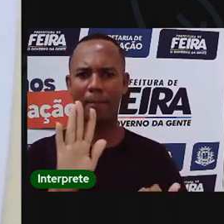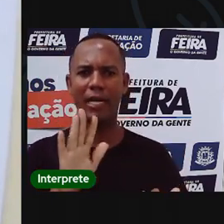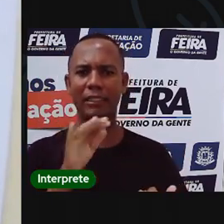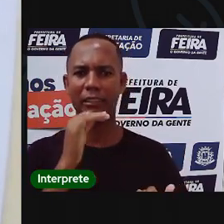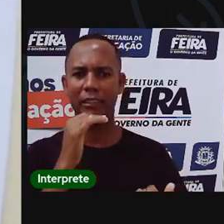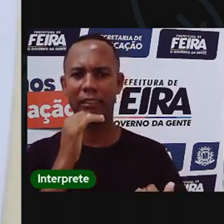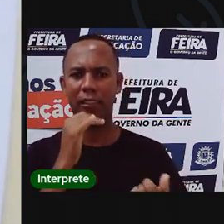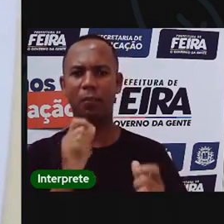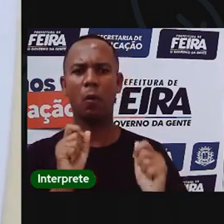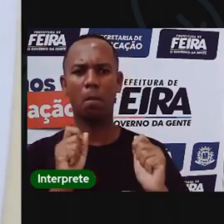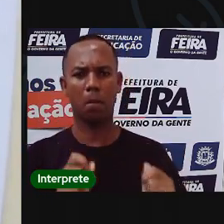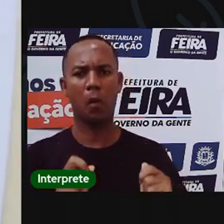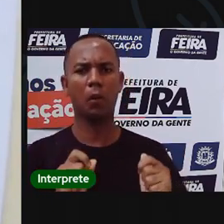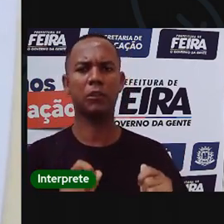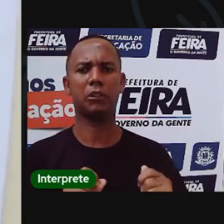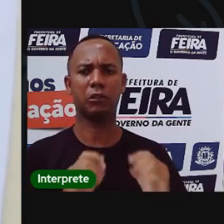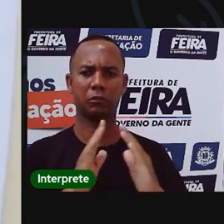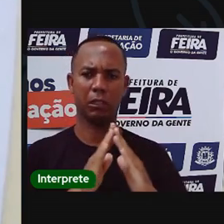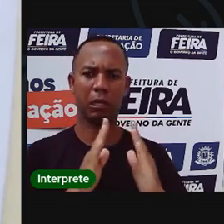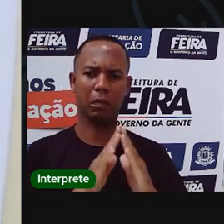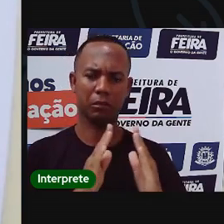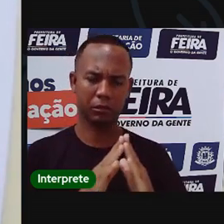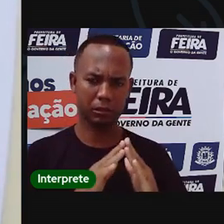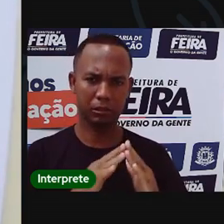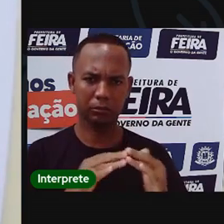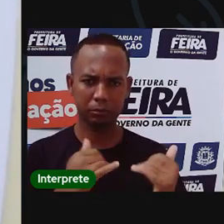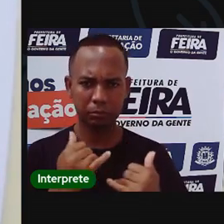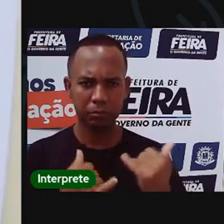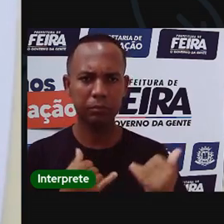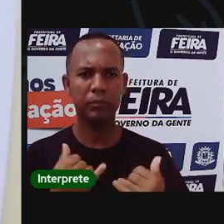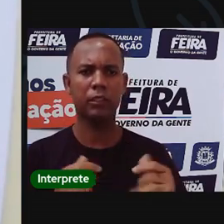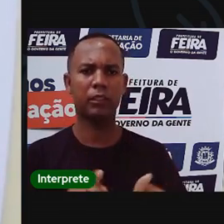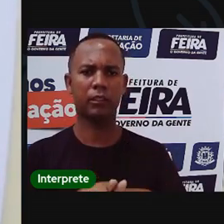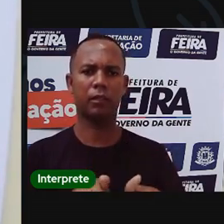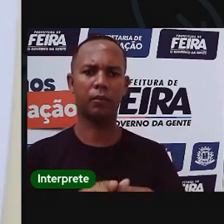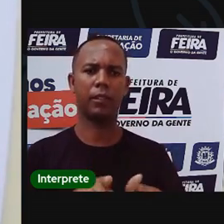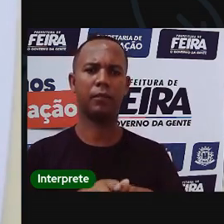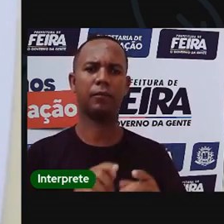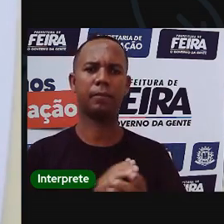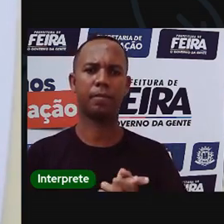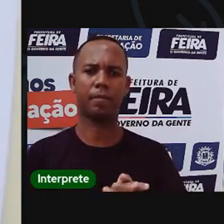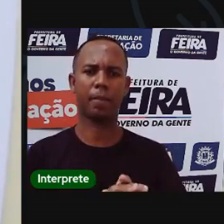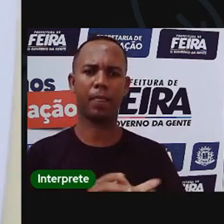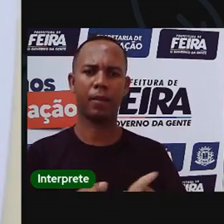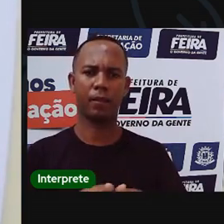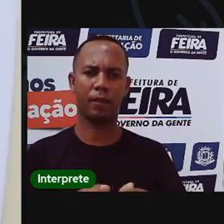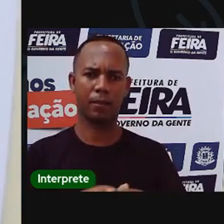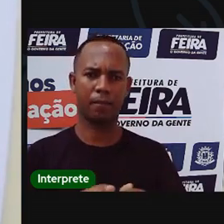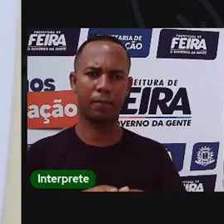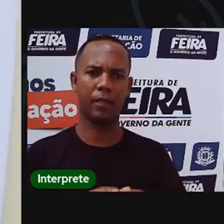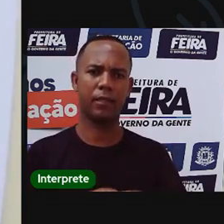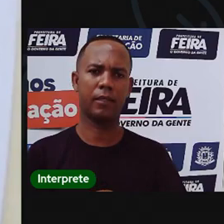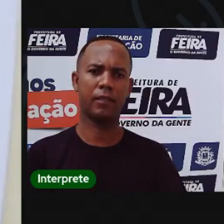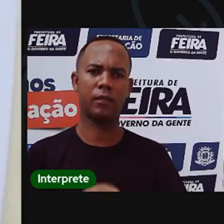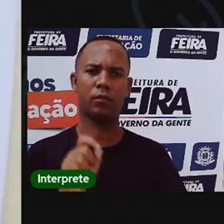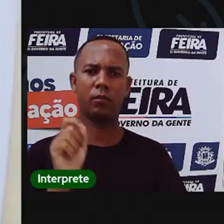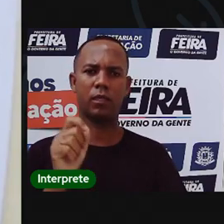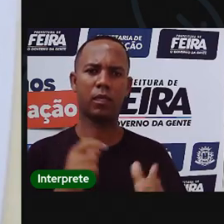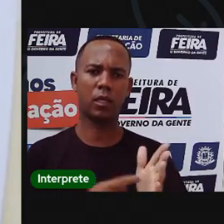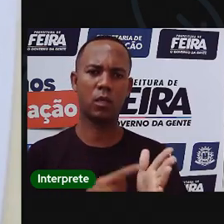não presencial, offline, beleza? E para a autoria, vocês vão criar o quê? Uma